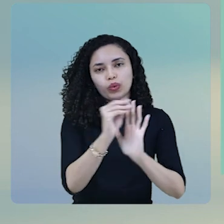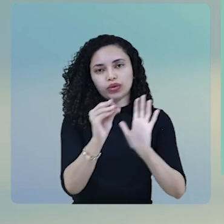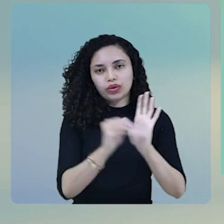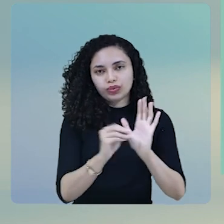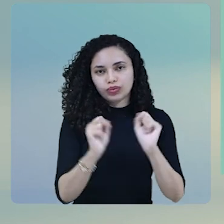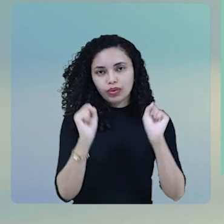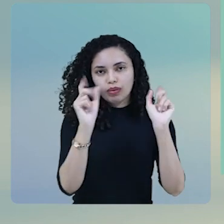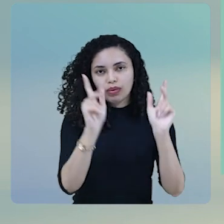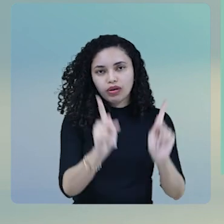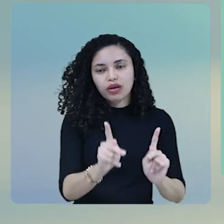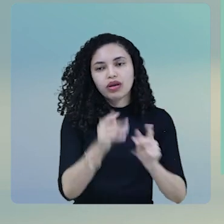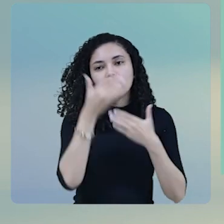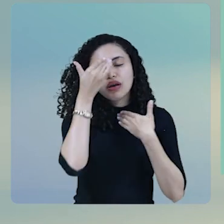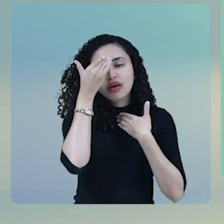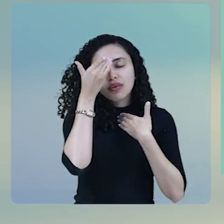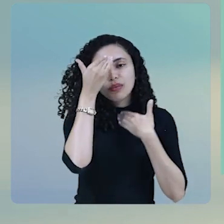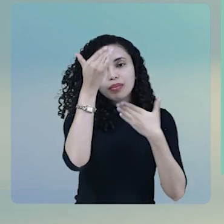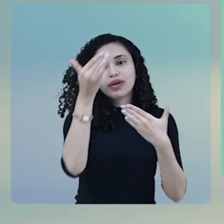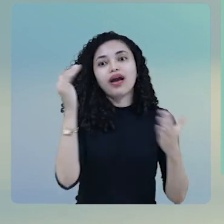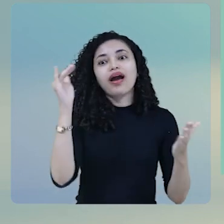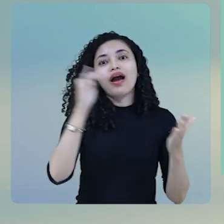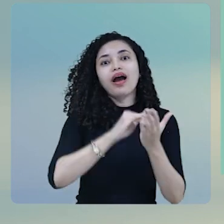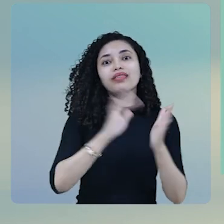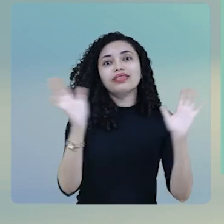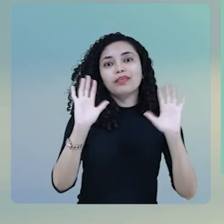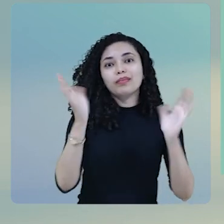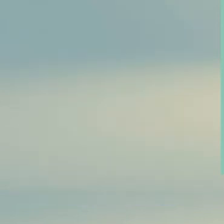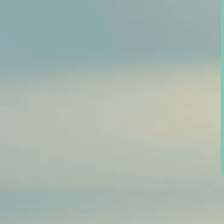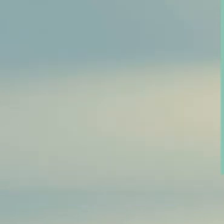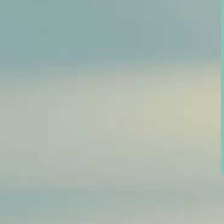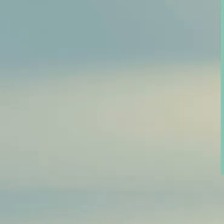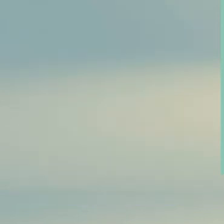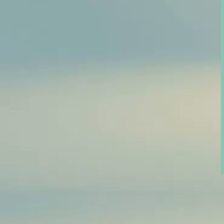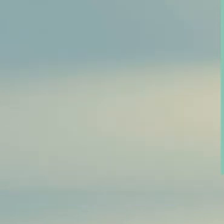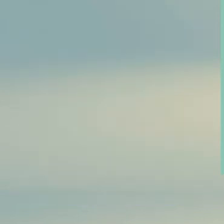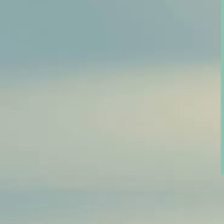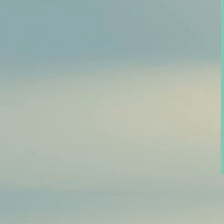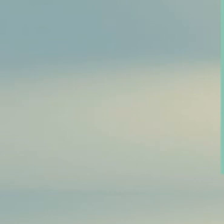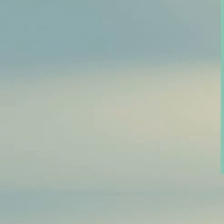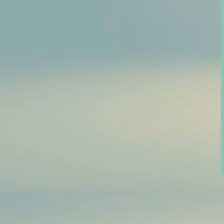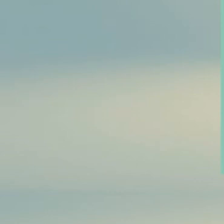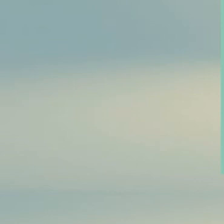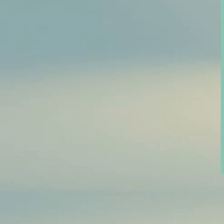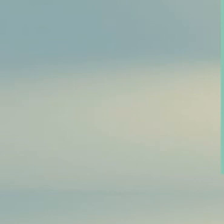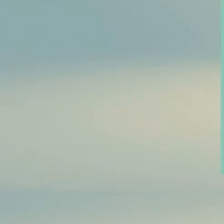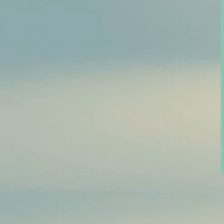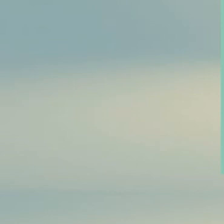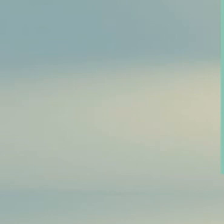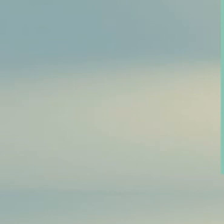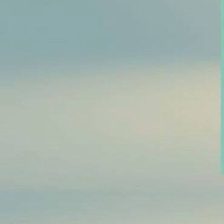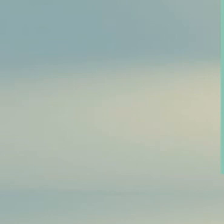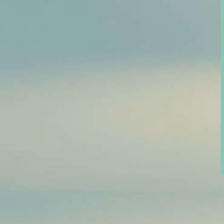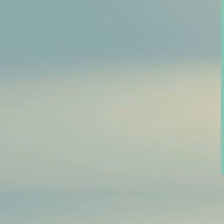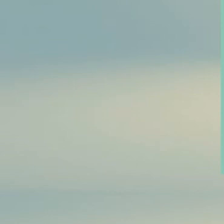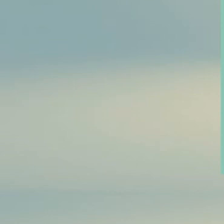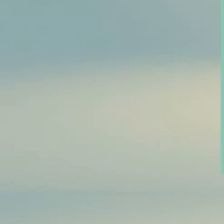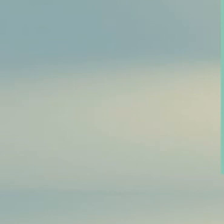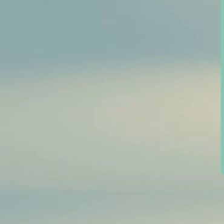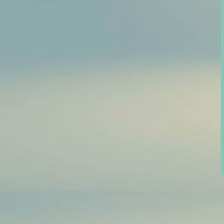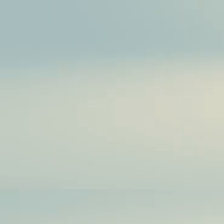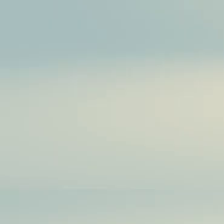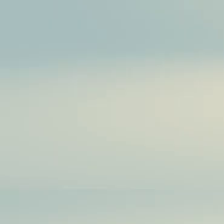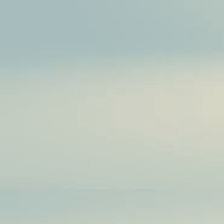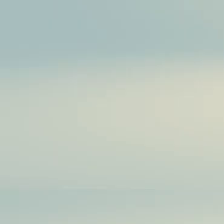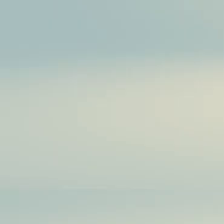dar continuidade no nosso conteúdo, ok? Então, muito obrigado e até a próxima aula. Um abraço.